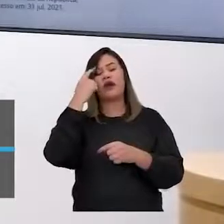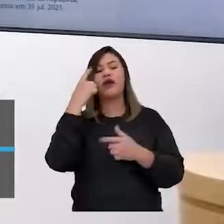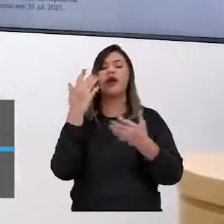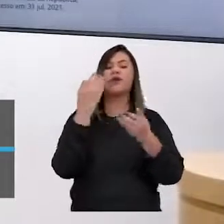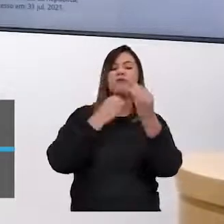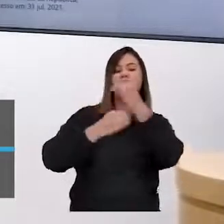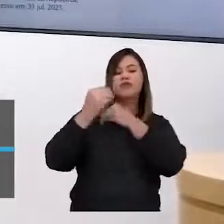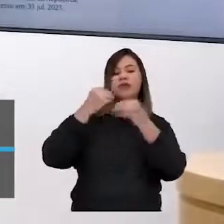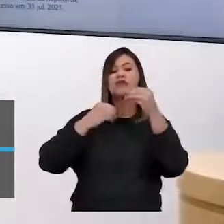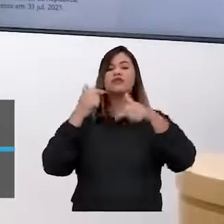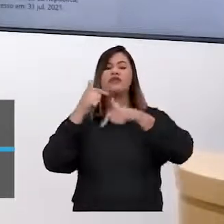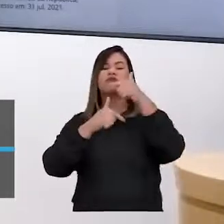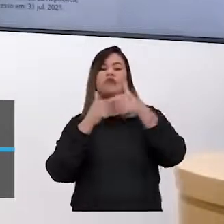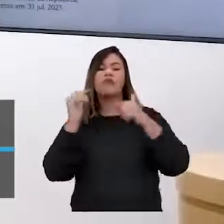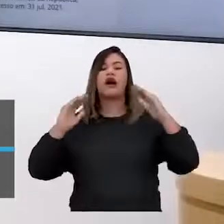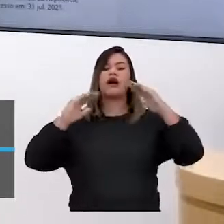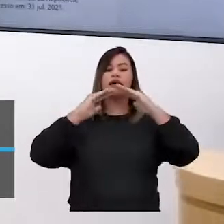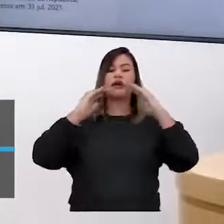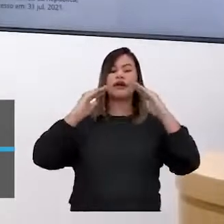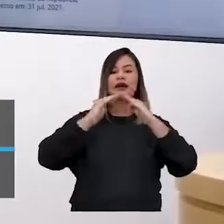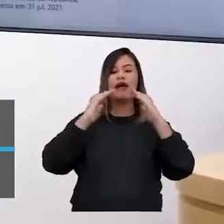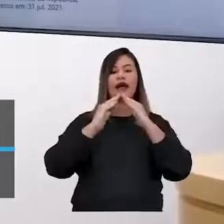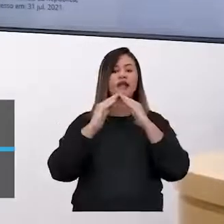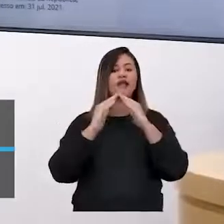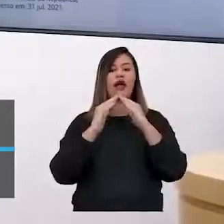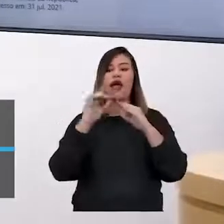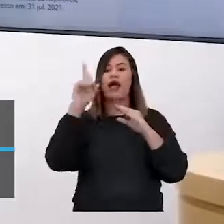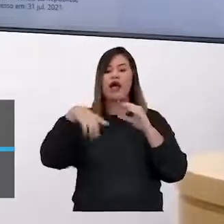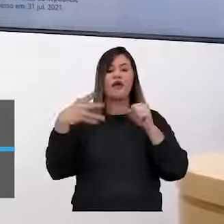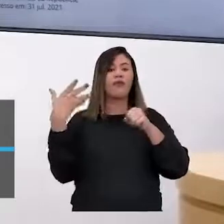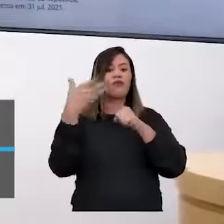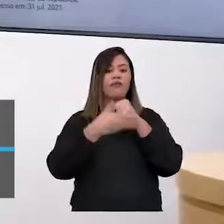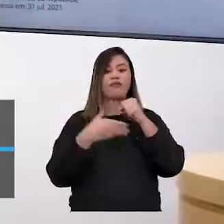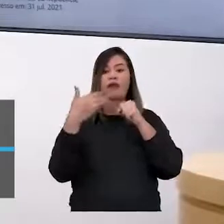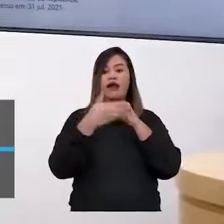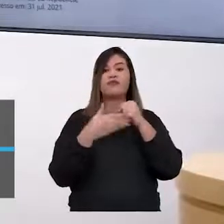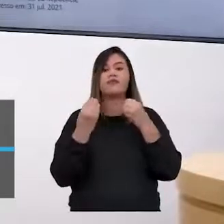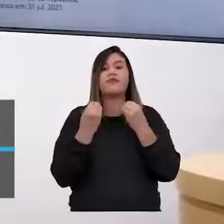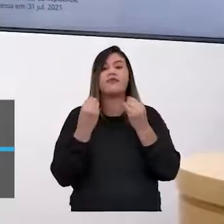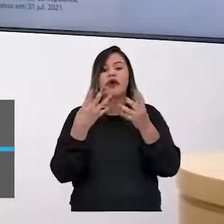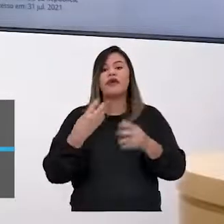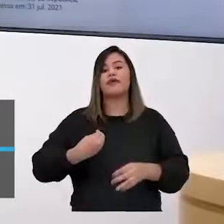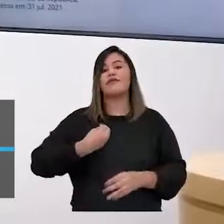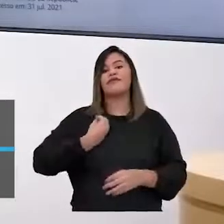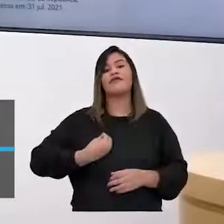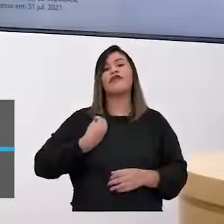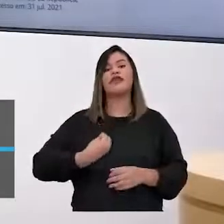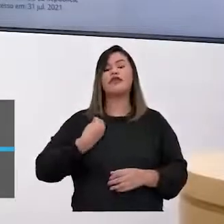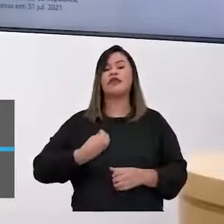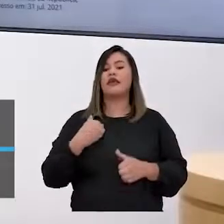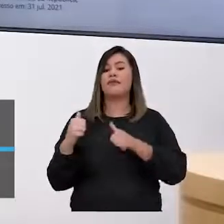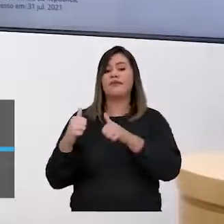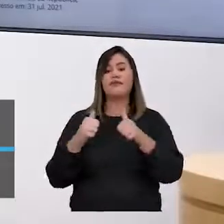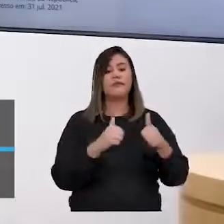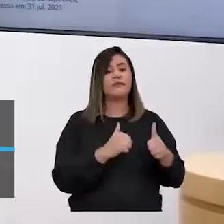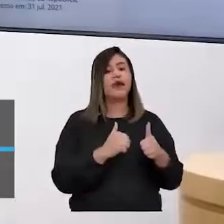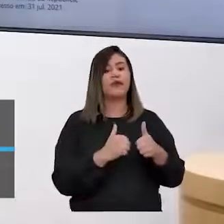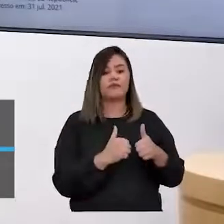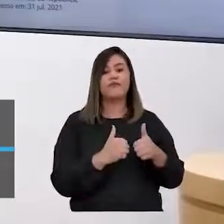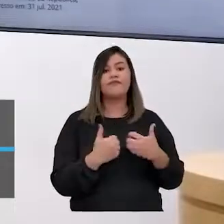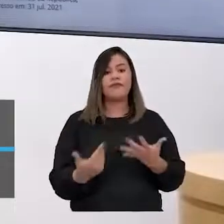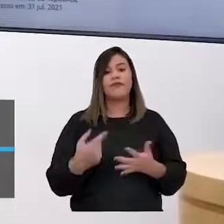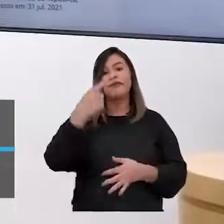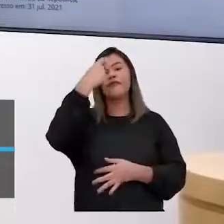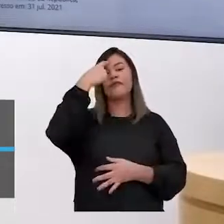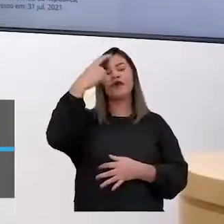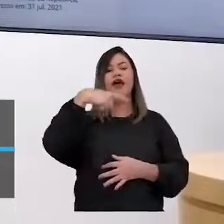moradia. Tudo isso constitui o basicão para a gente conseguir viver com o mínimo de dignidade. Por quê? A